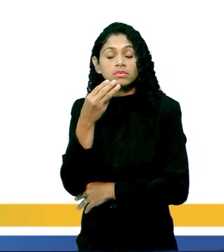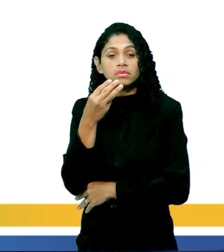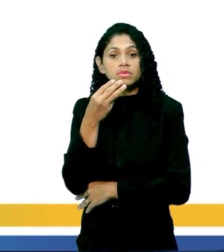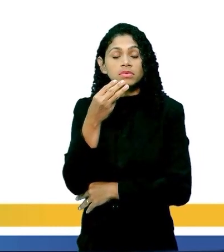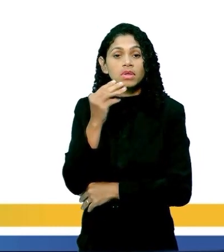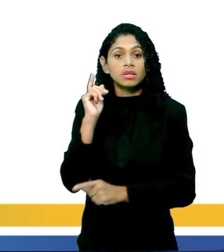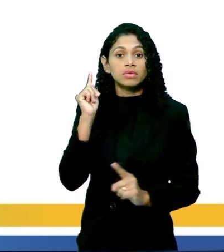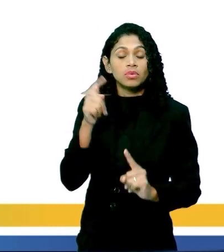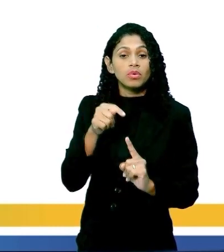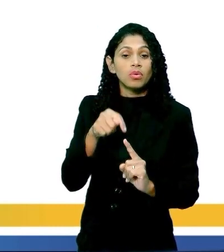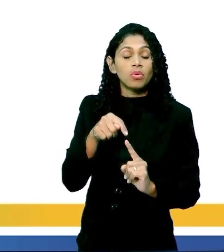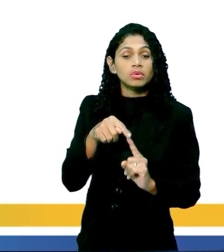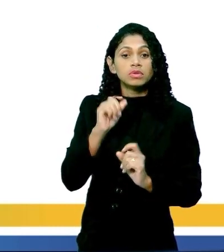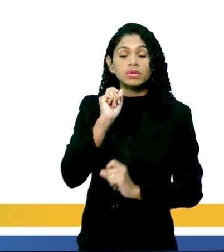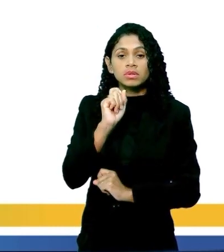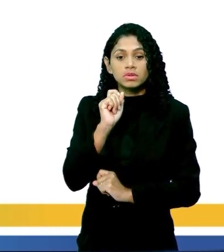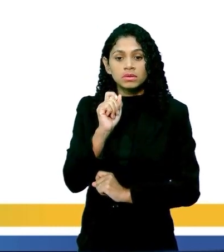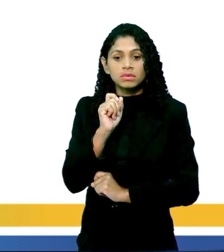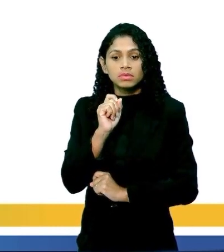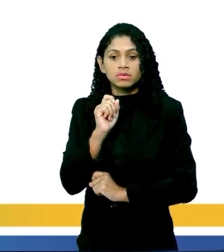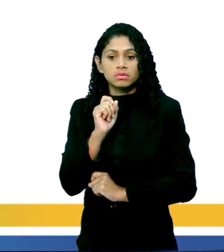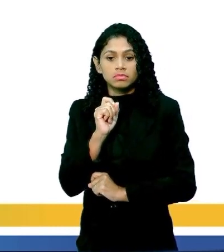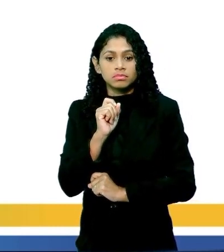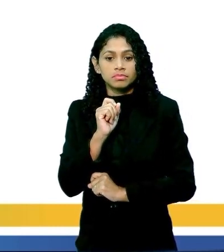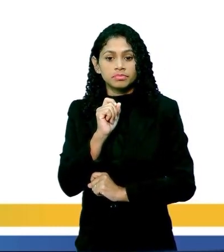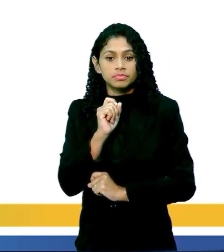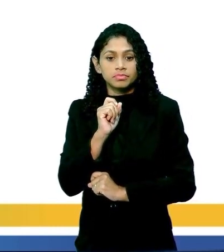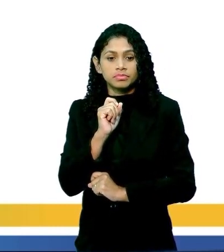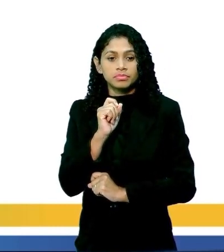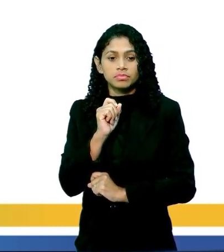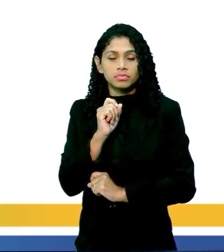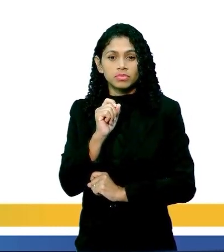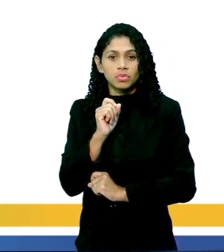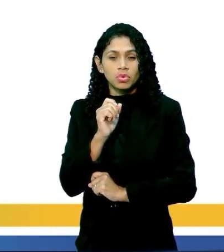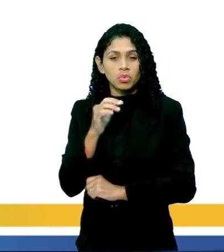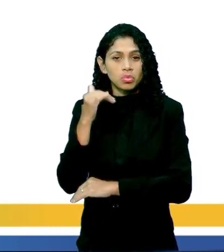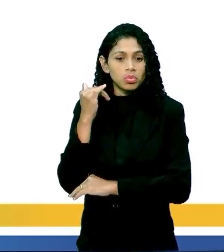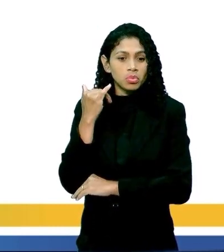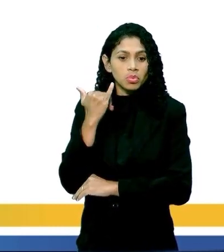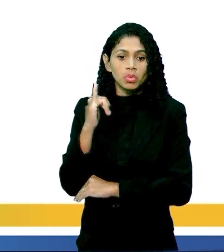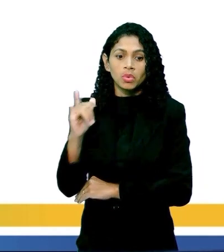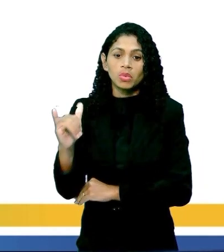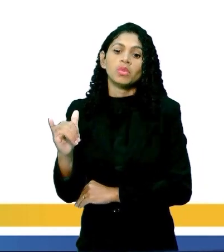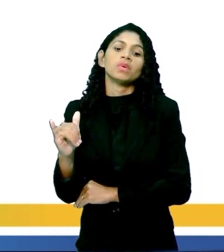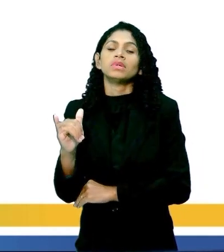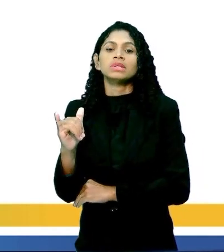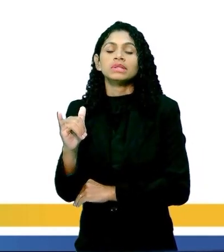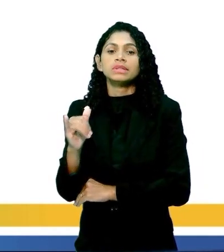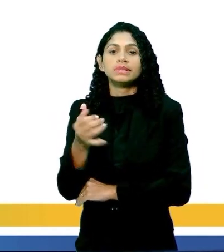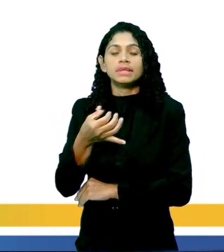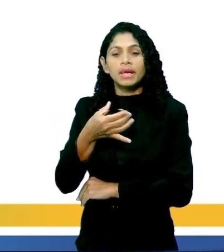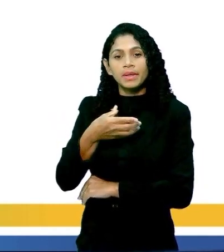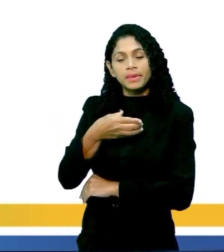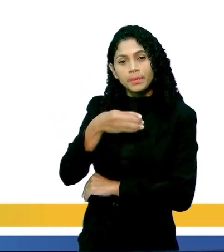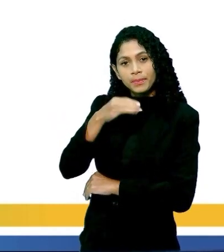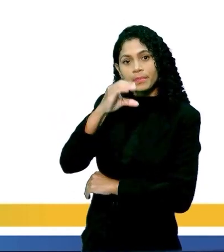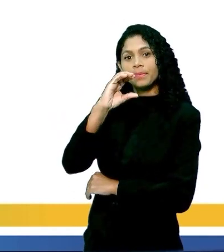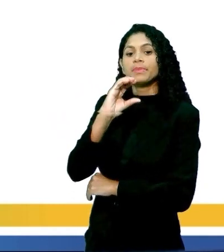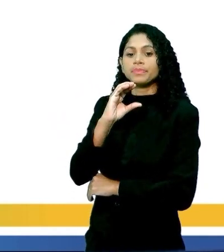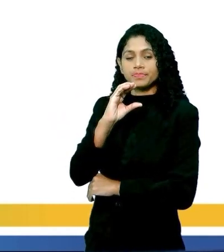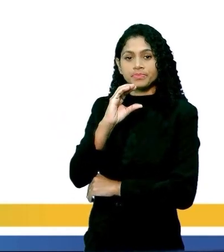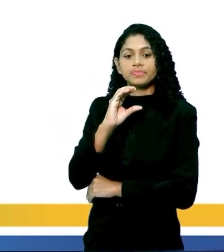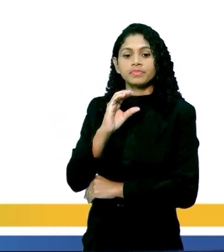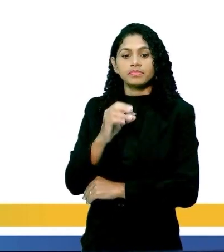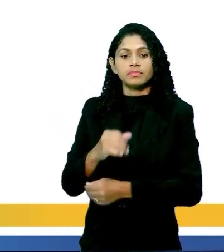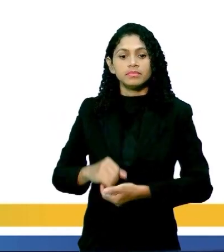álcool, importante nos dias atuais como fonte de energia e de bebidas. A imensa